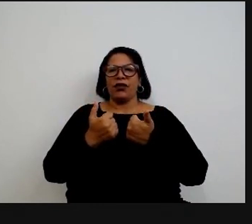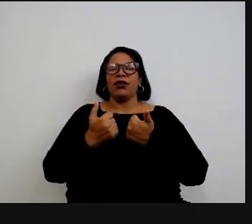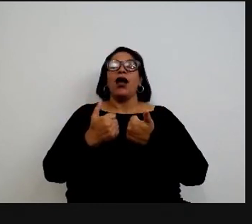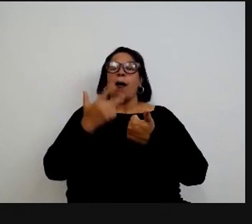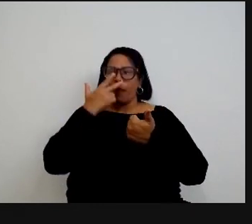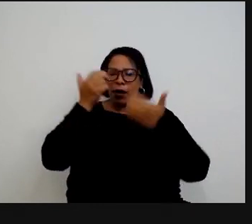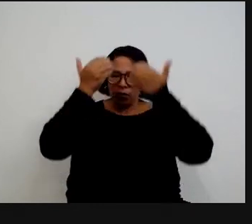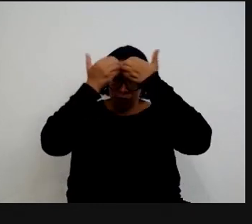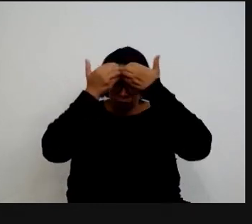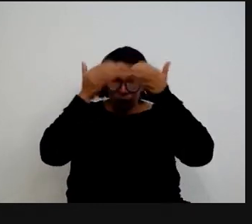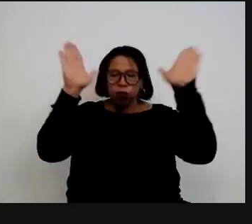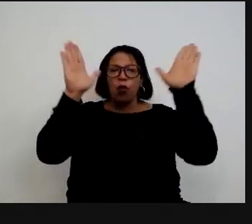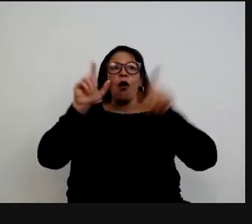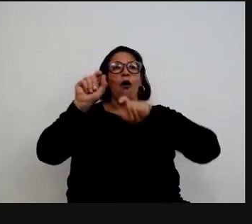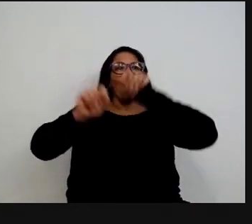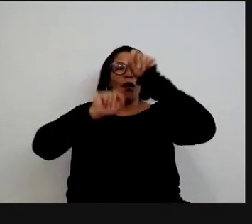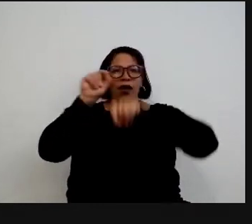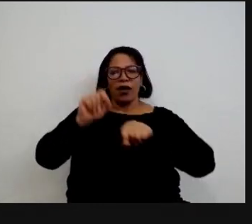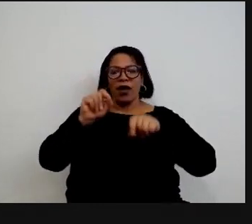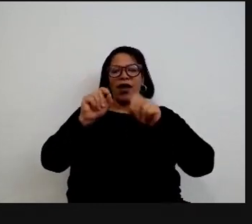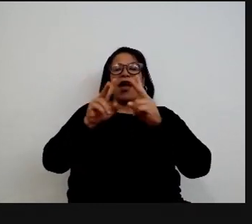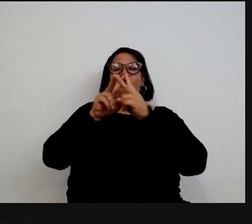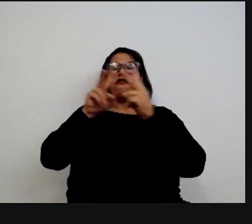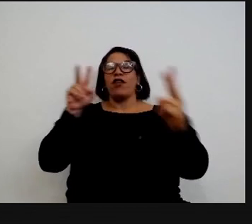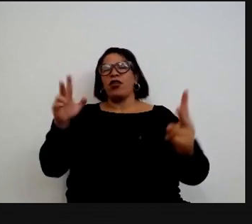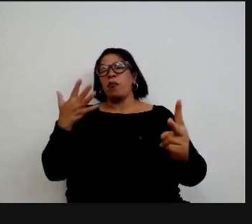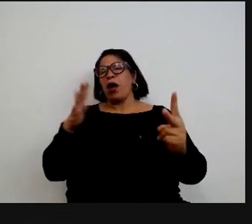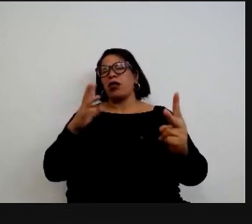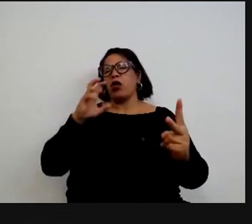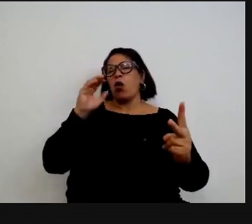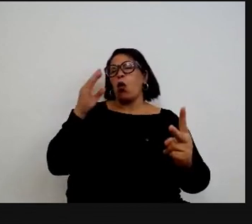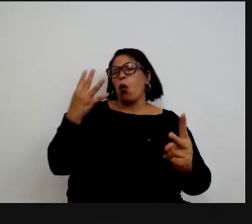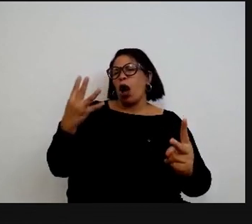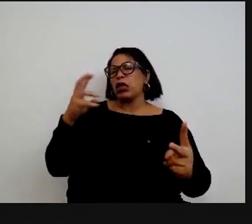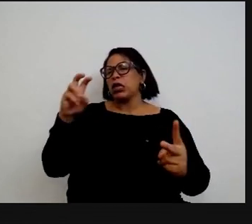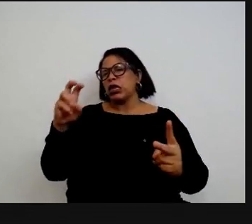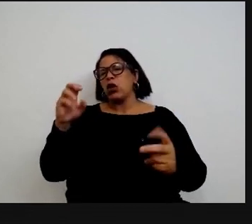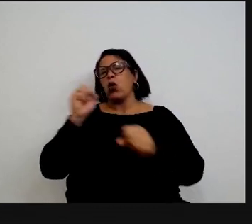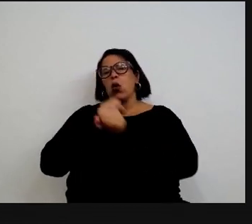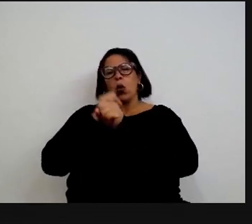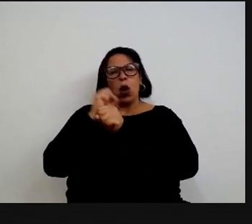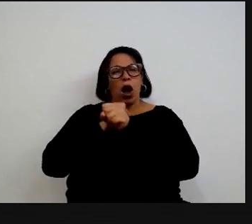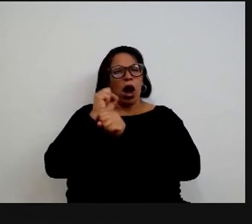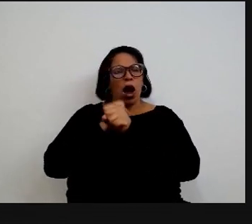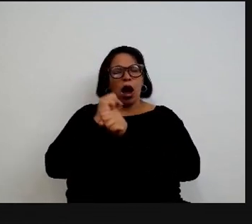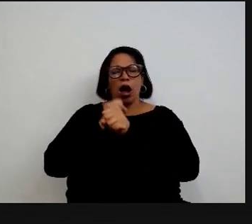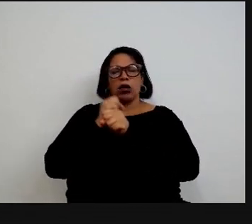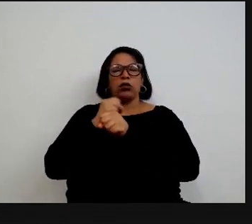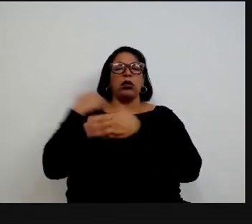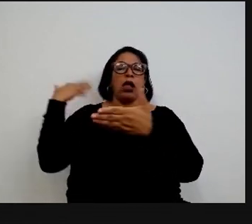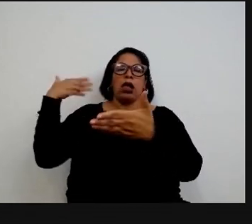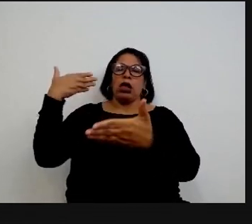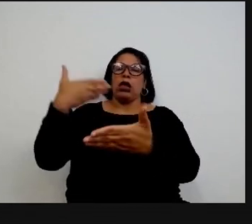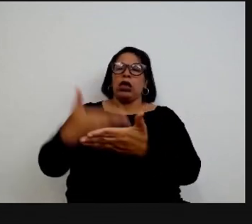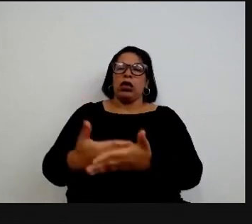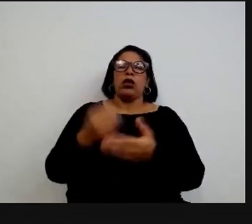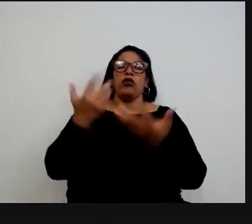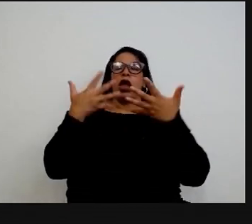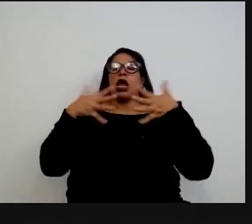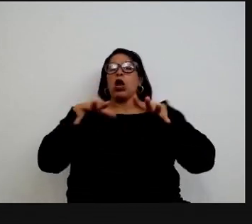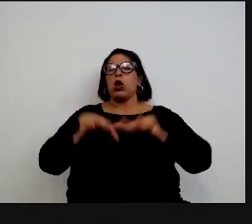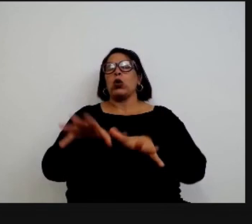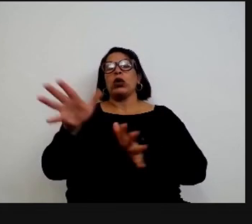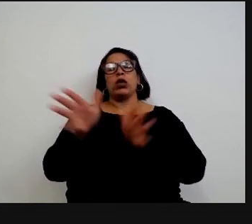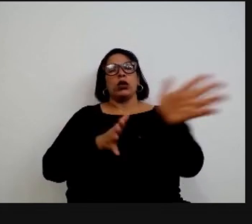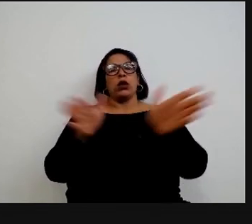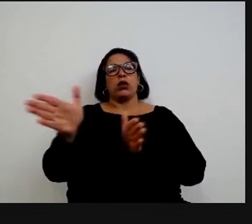gente foi despertado para isso aqui na EAD há uns 4, 5 anos. A gente tem uma preocupação muito grande dessa questão da inclusão